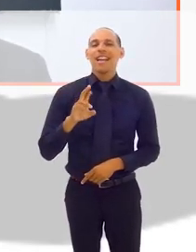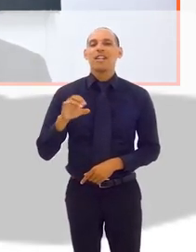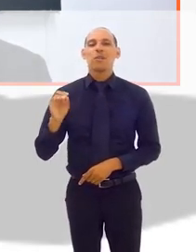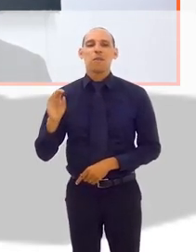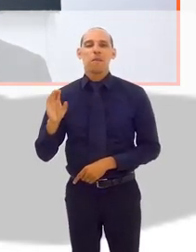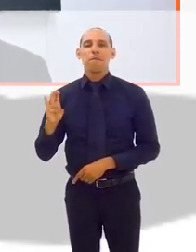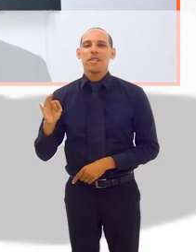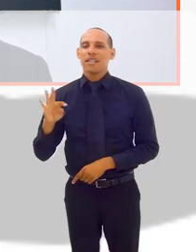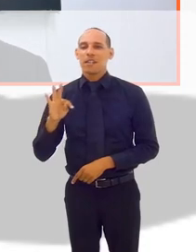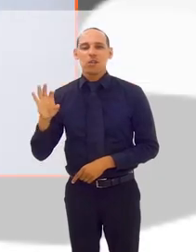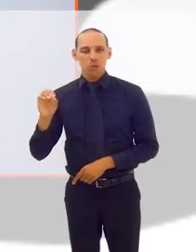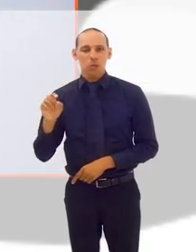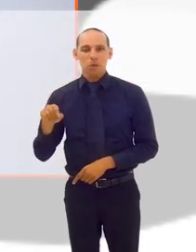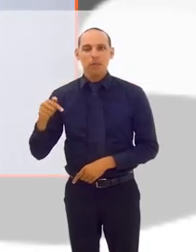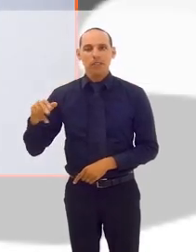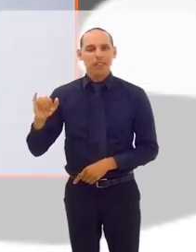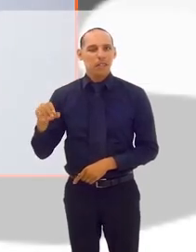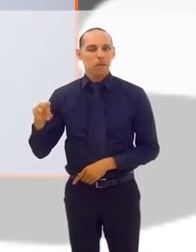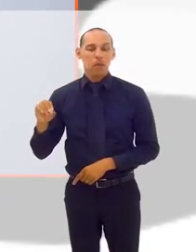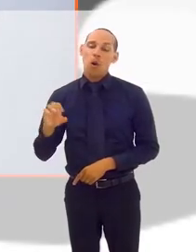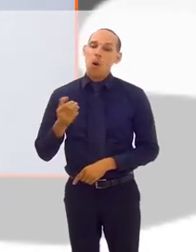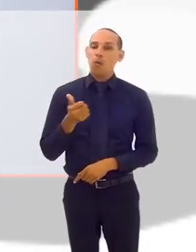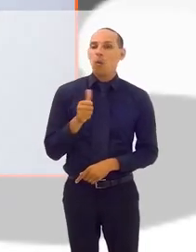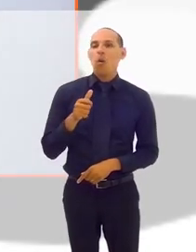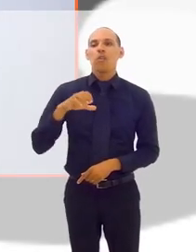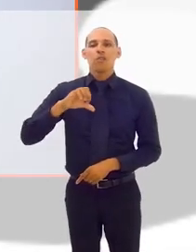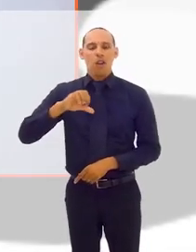químico. Érico Bito, ponto químico, ou o